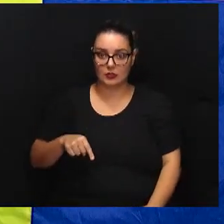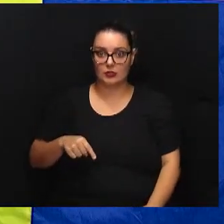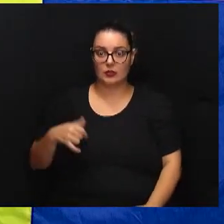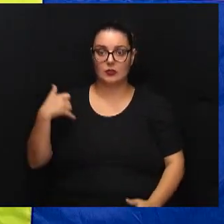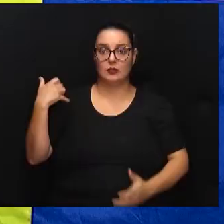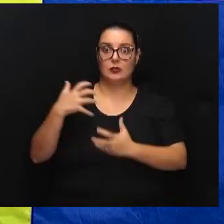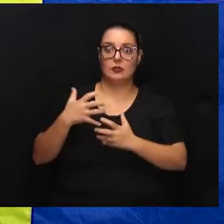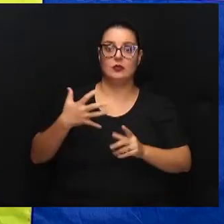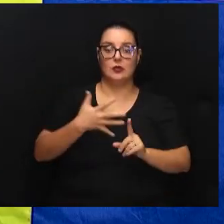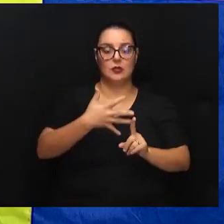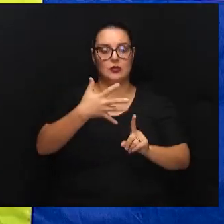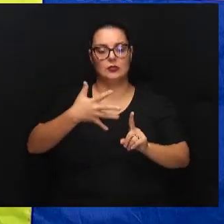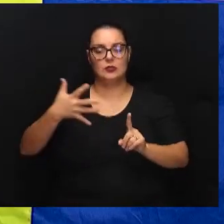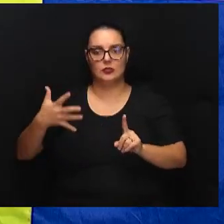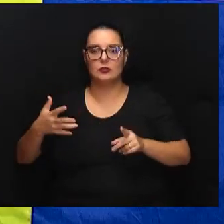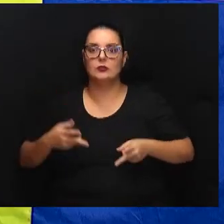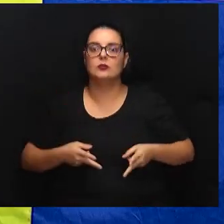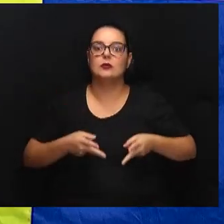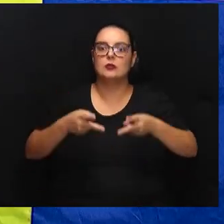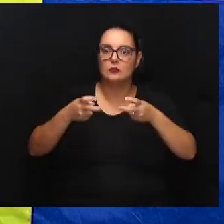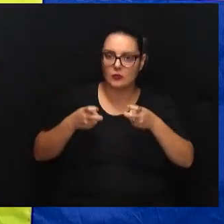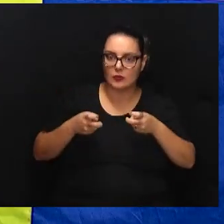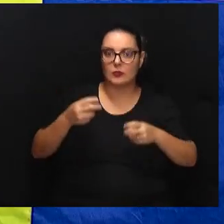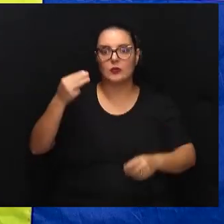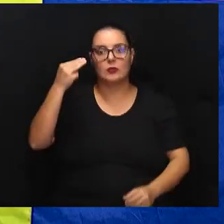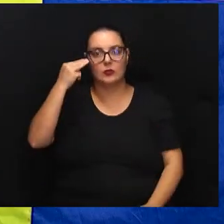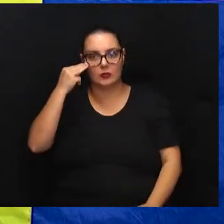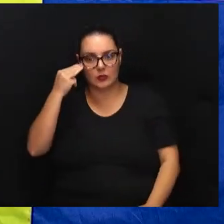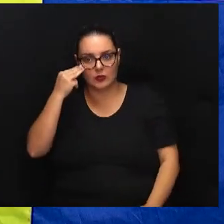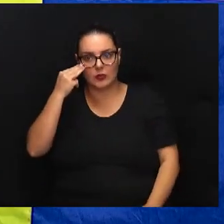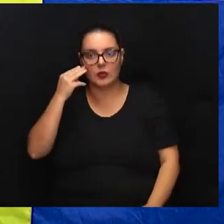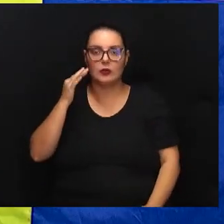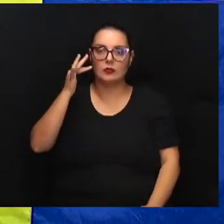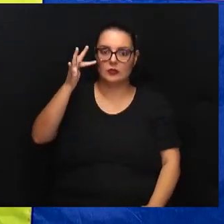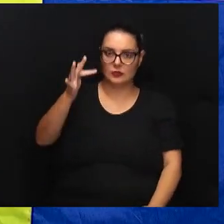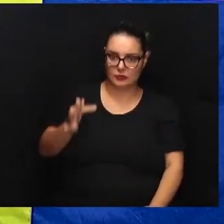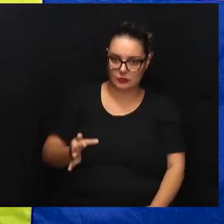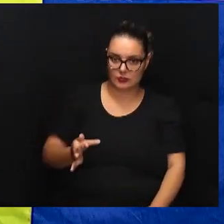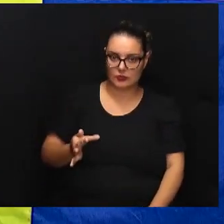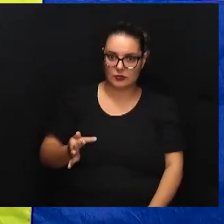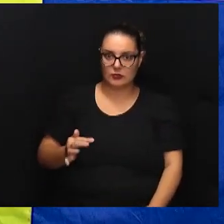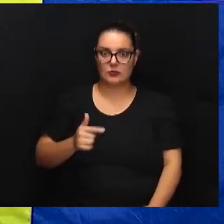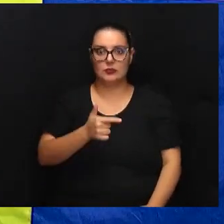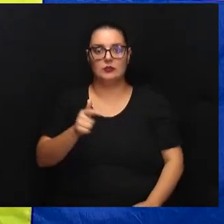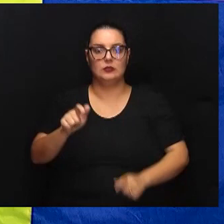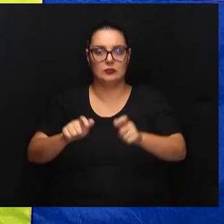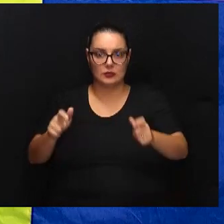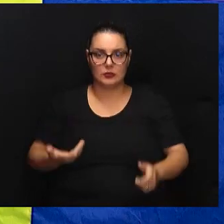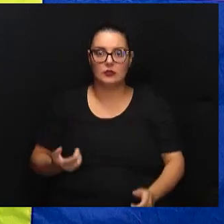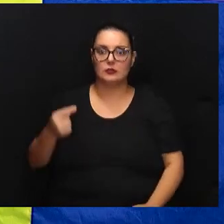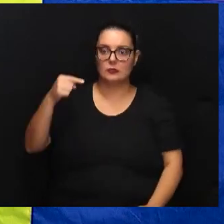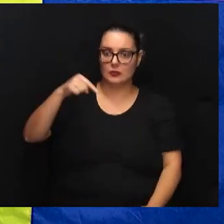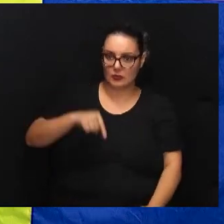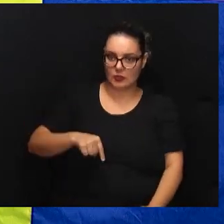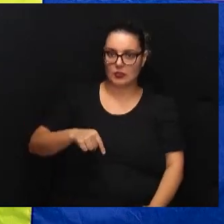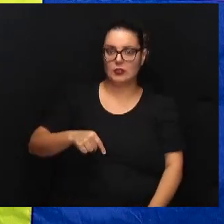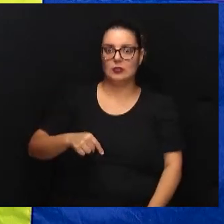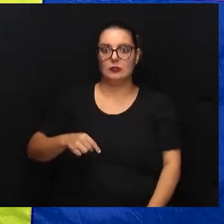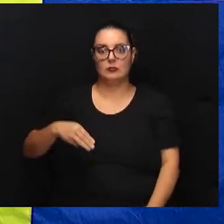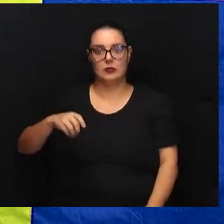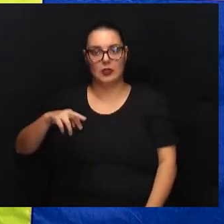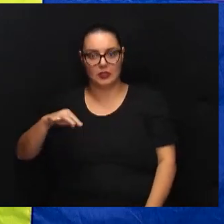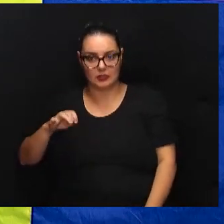reconhecimento, memória e futuro. Sem as pessoas que passaram por aqui, Mariante, Lúcia Castro,